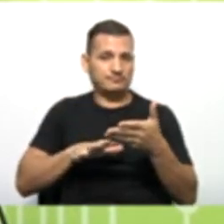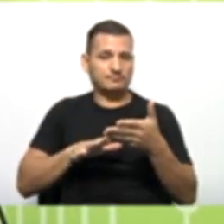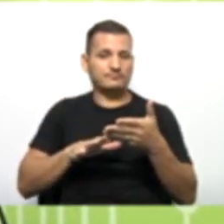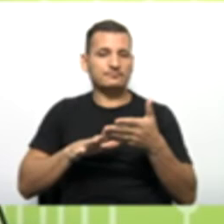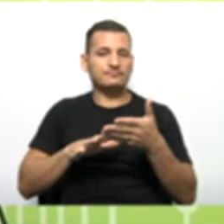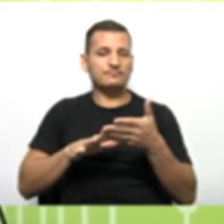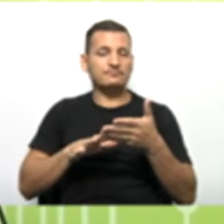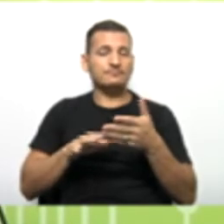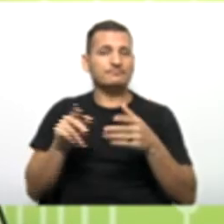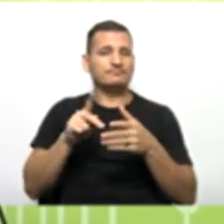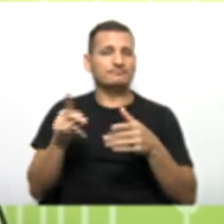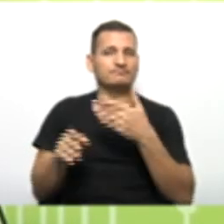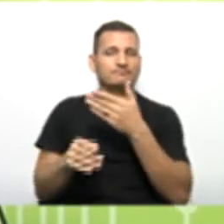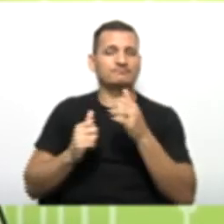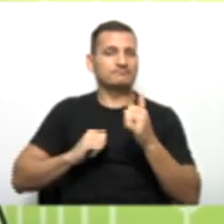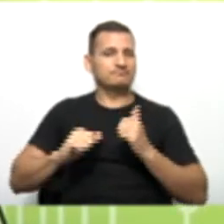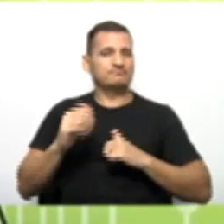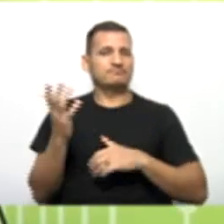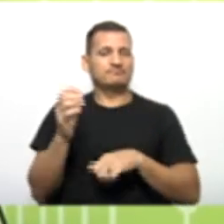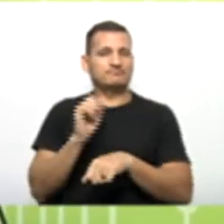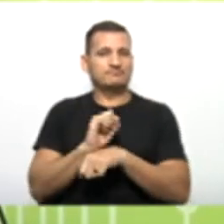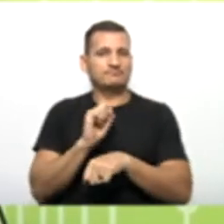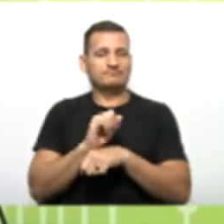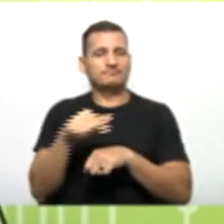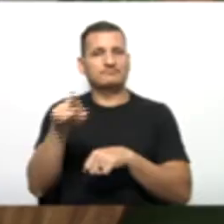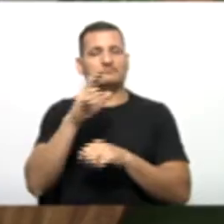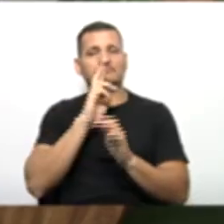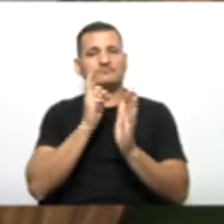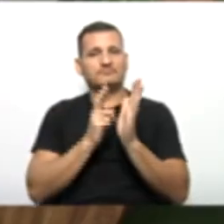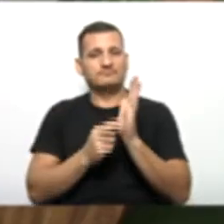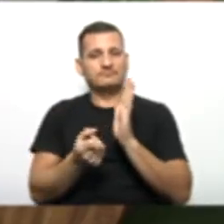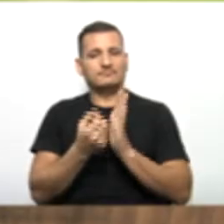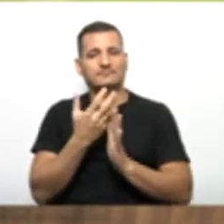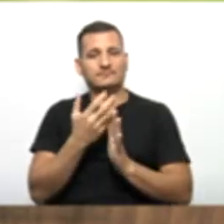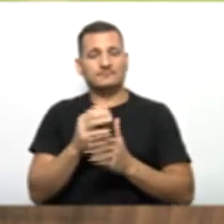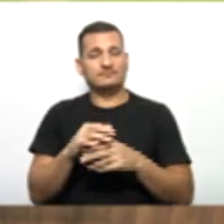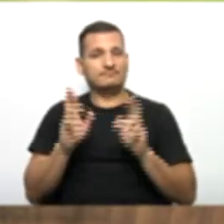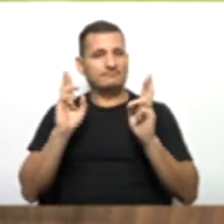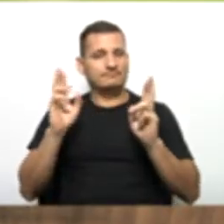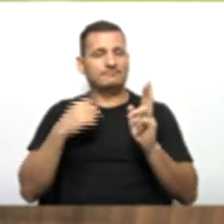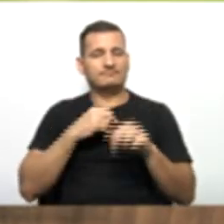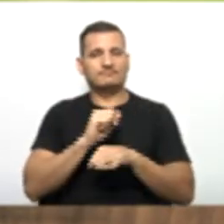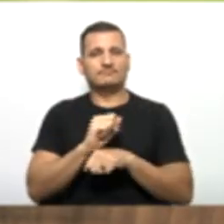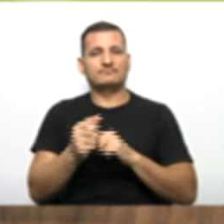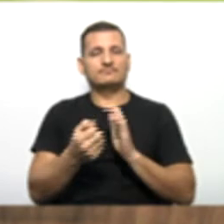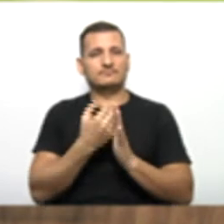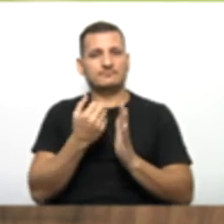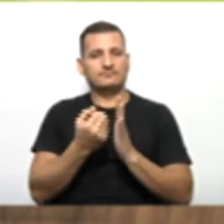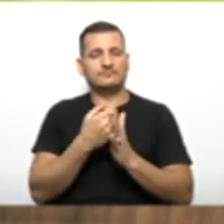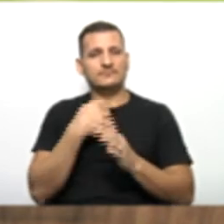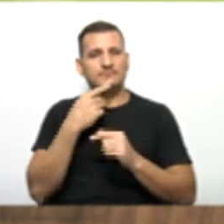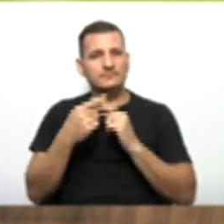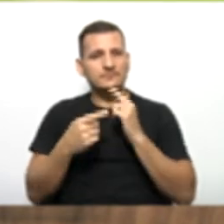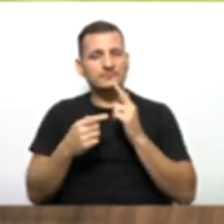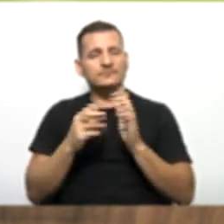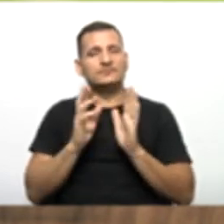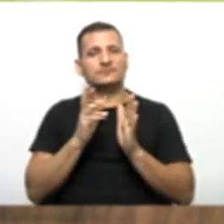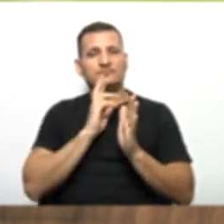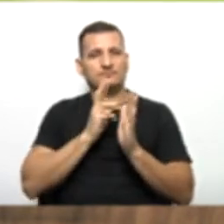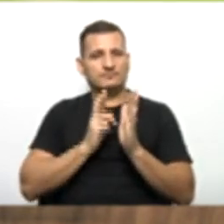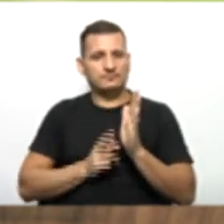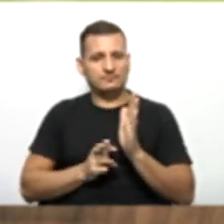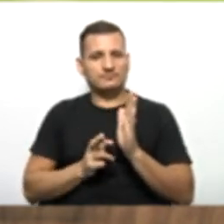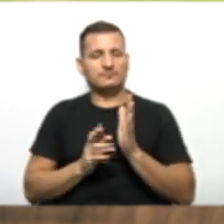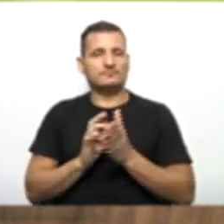professor ceilândia ansioso esperando a resposta de vocês estou aqui no aguardo responde umas dúvidas aqui que estavam me mandando